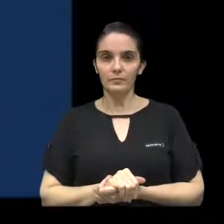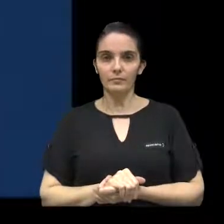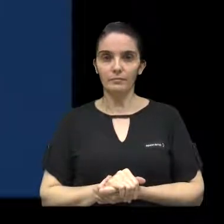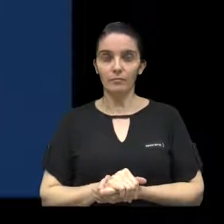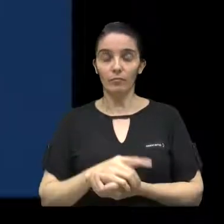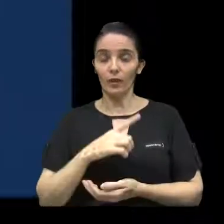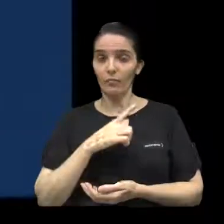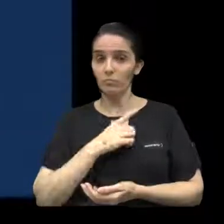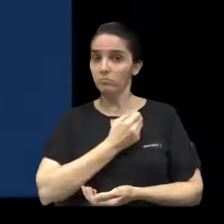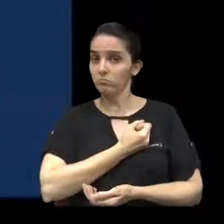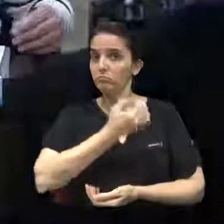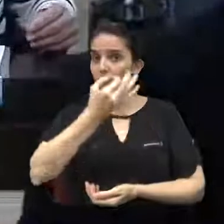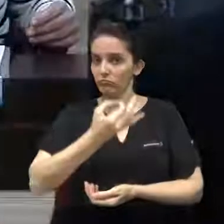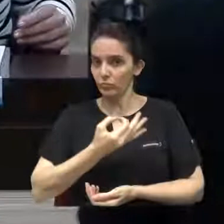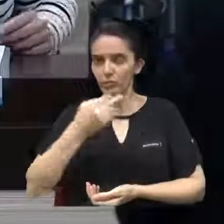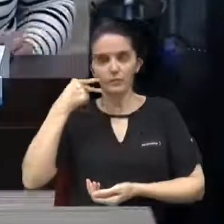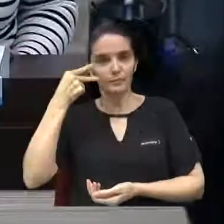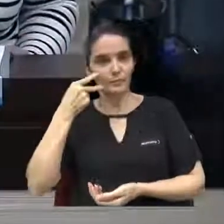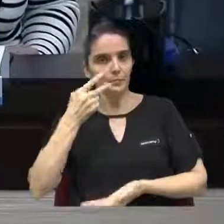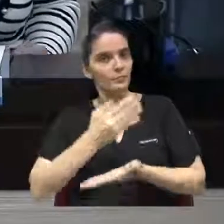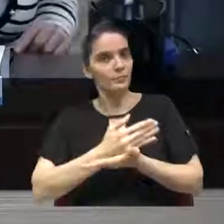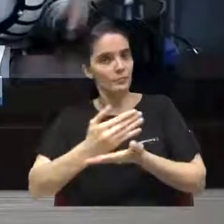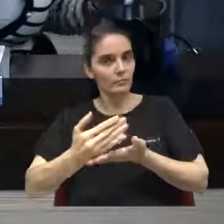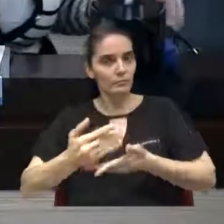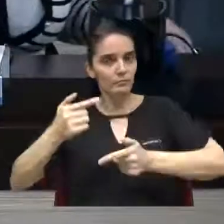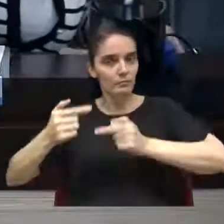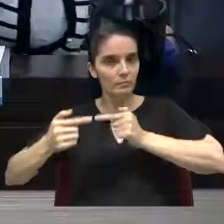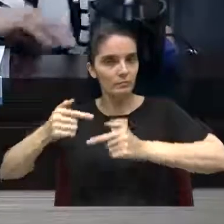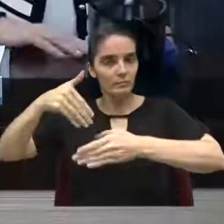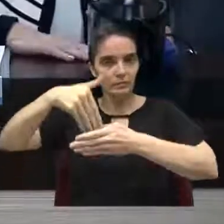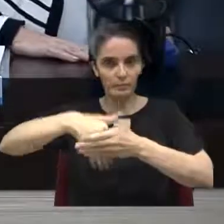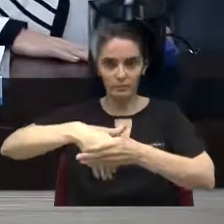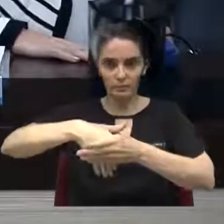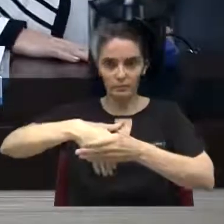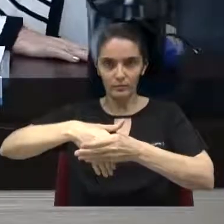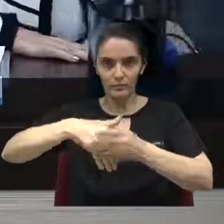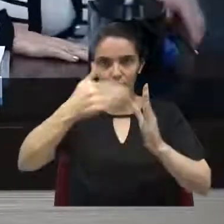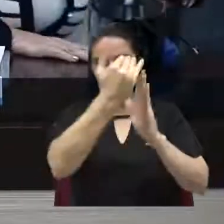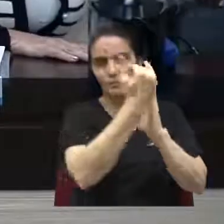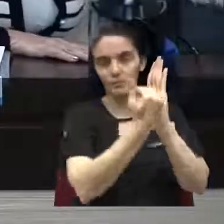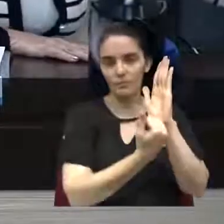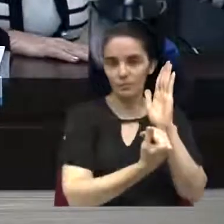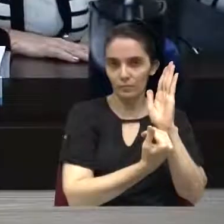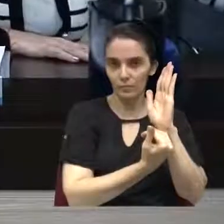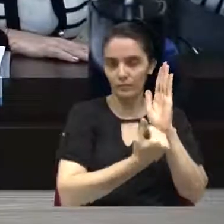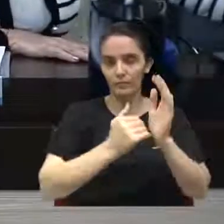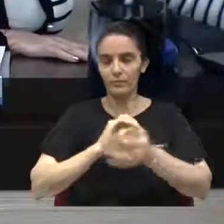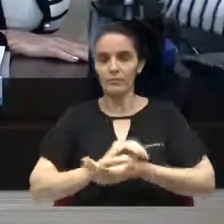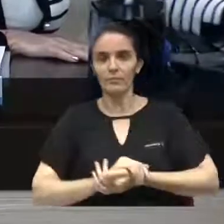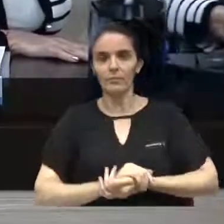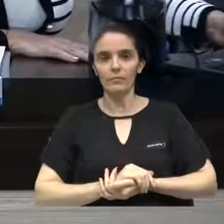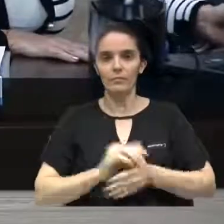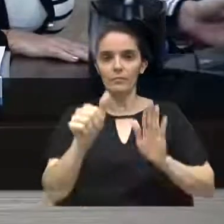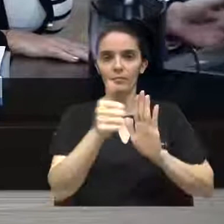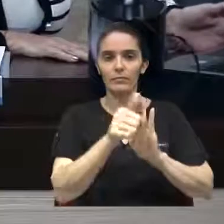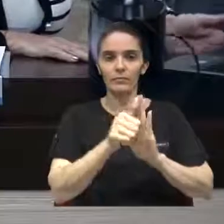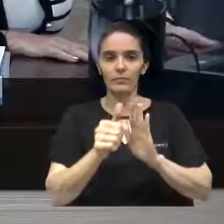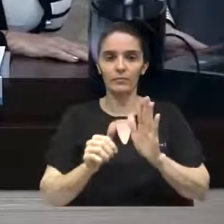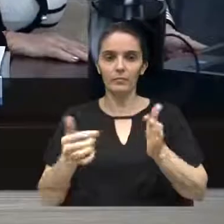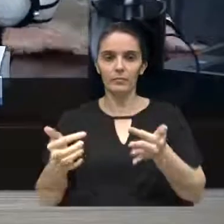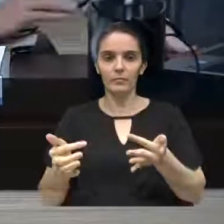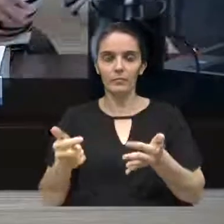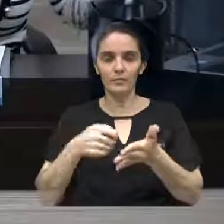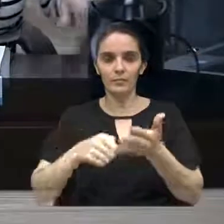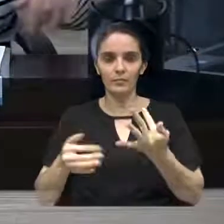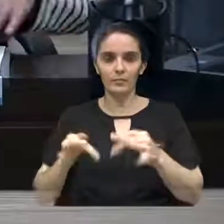Havendo o número regimentado, a presidência dá por iniciada a discussão e votação na matéria da ordem do dia. Item 1 da pauta, redação final